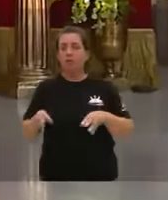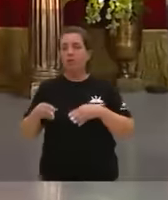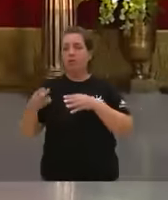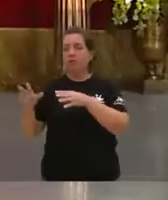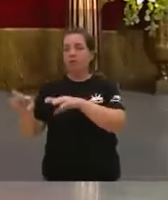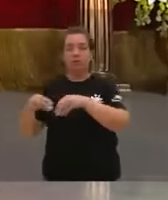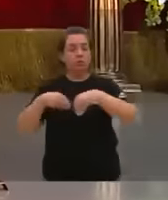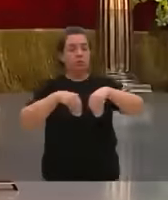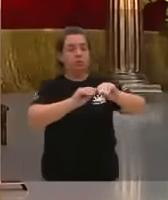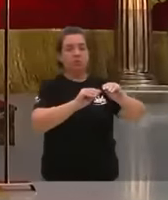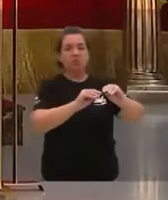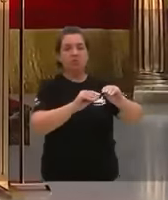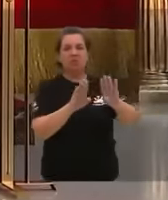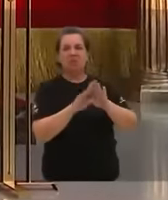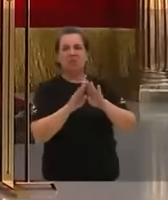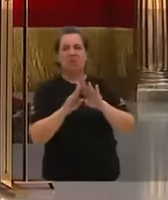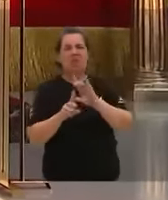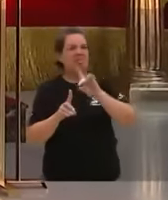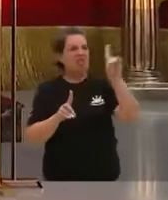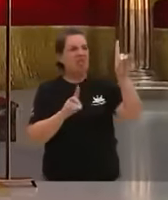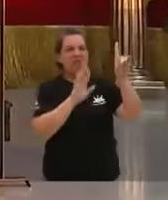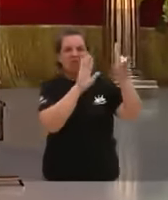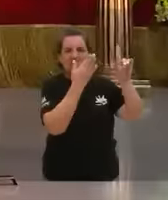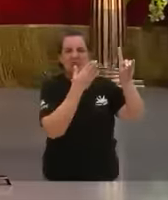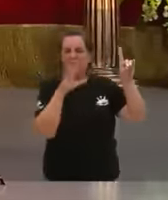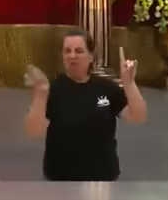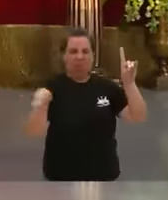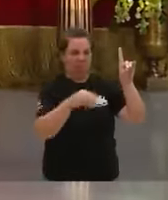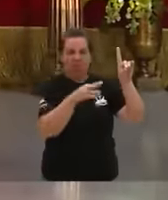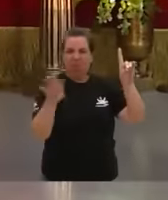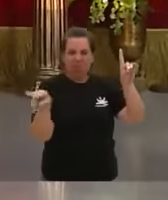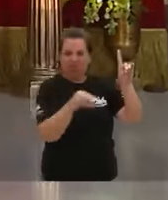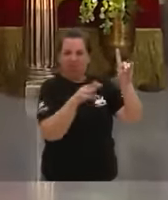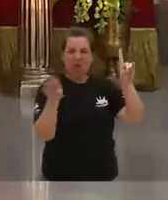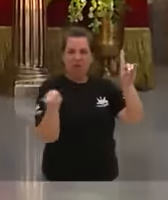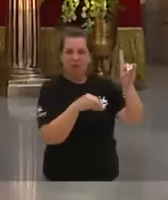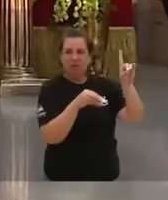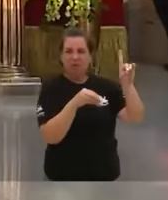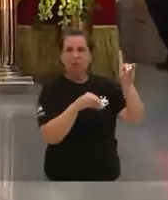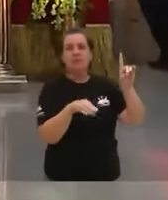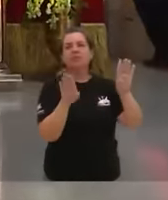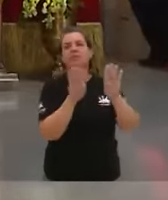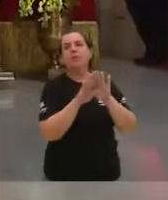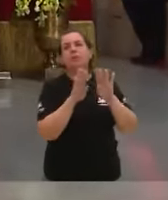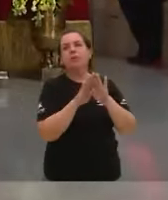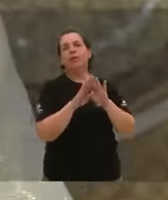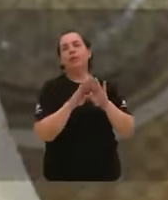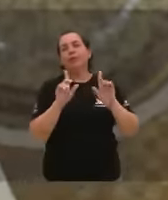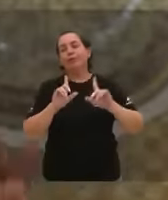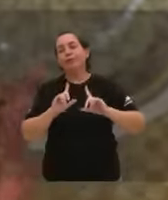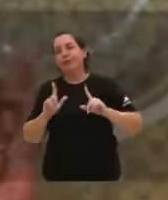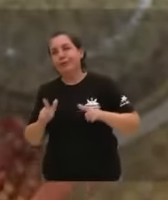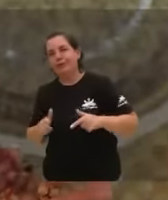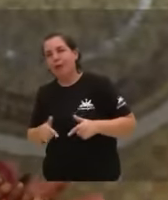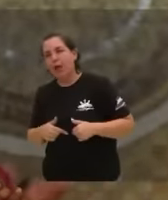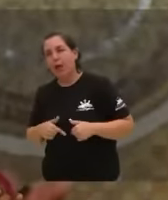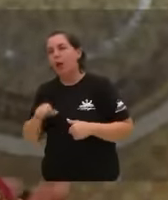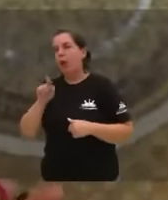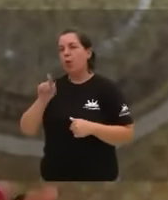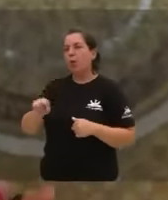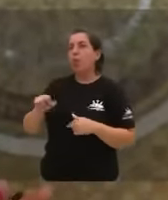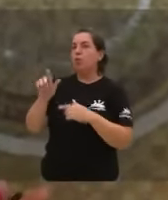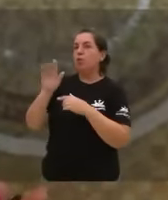os deuses do povo dela. Aí ficou Israel com Javé e a rainha